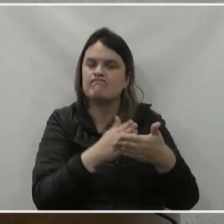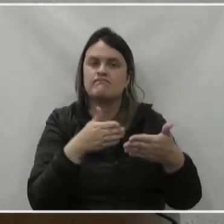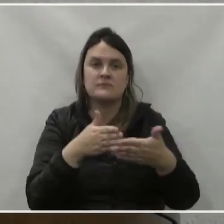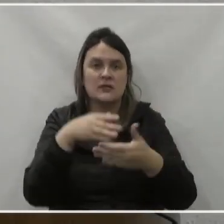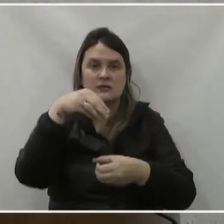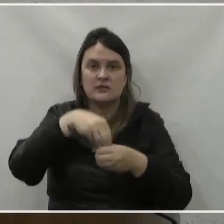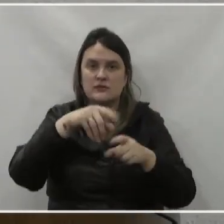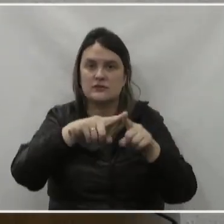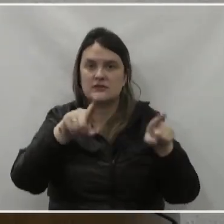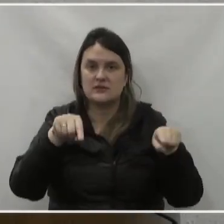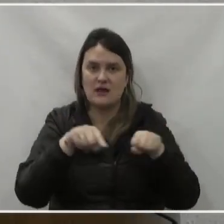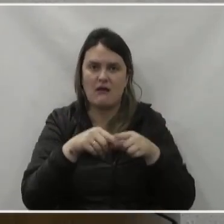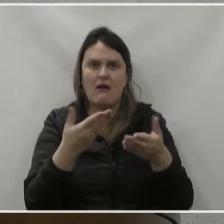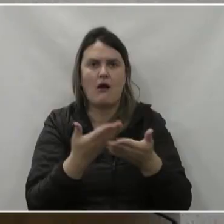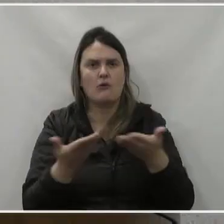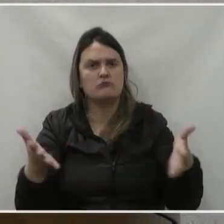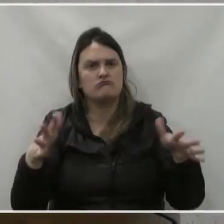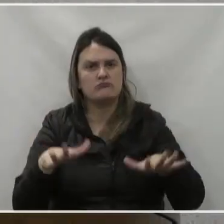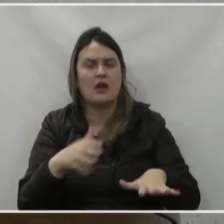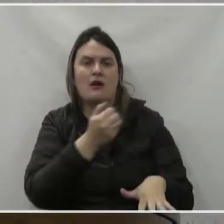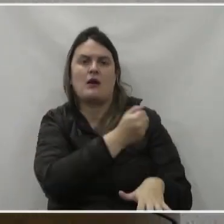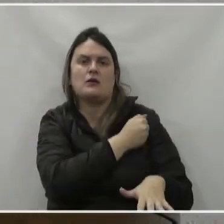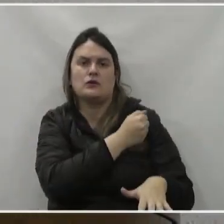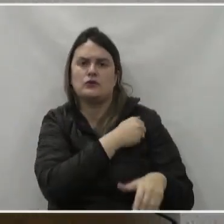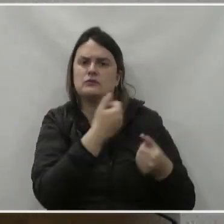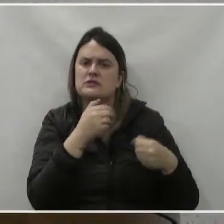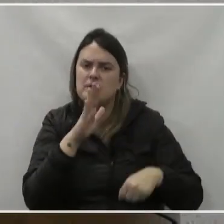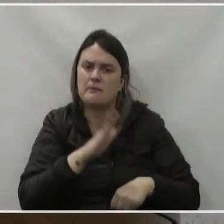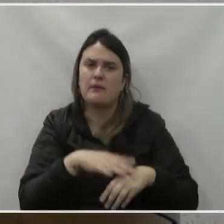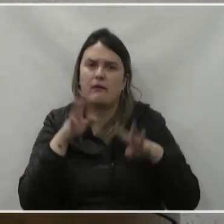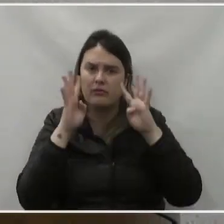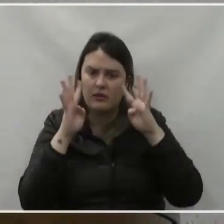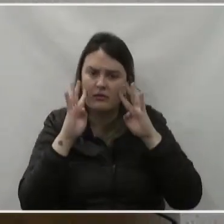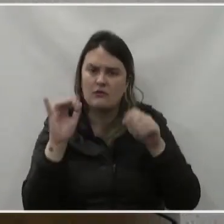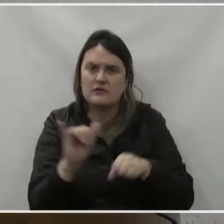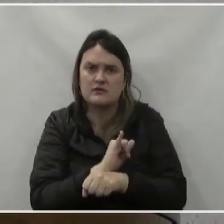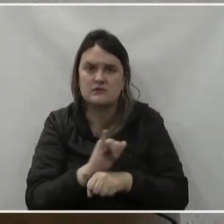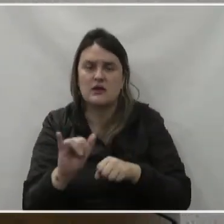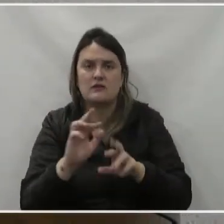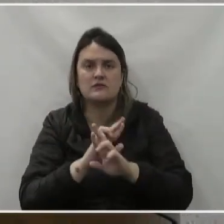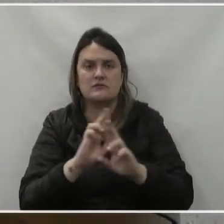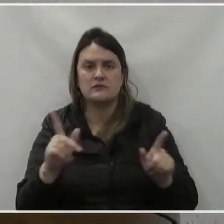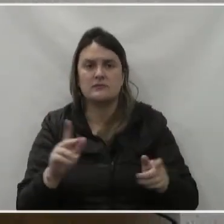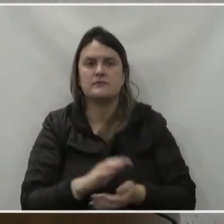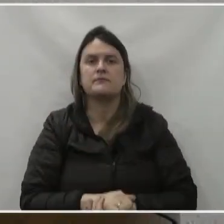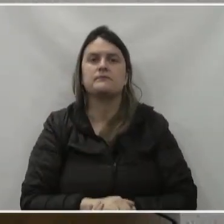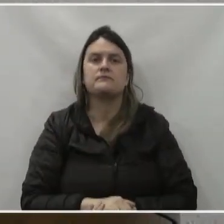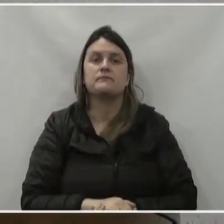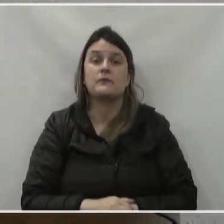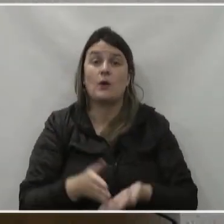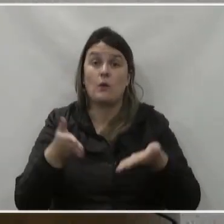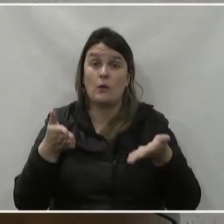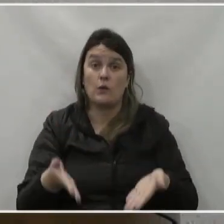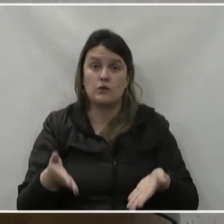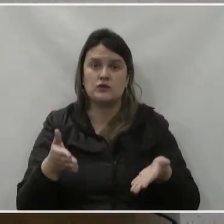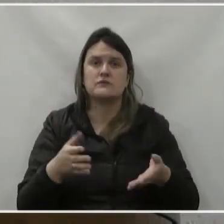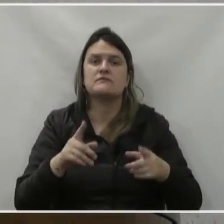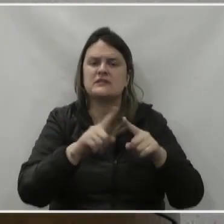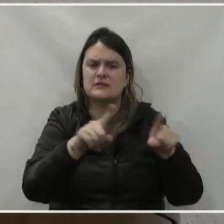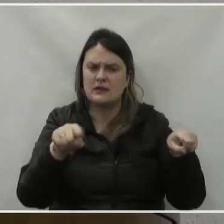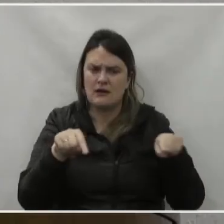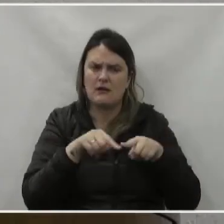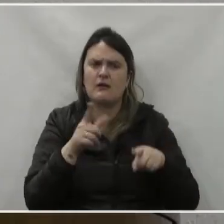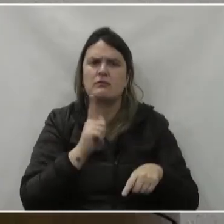aula inclusivas com alunos que demandam atenção e estratégias diferentes. E hoje, toda sala